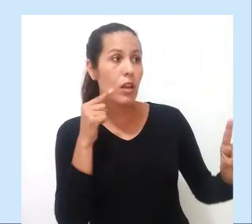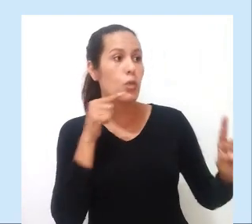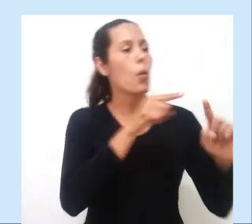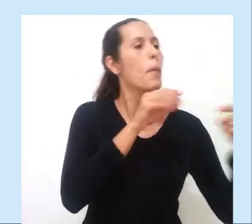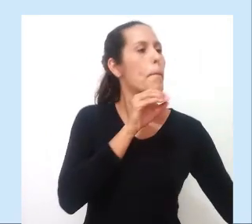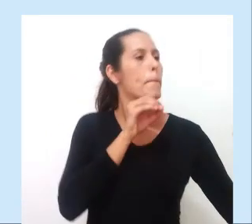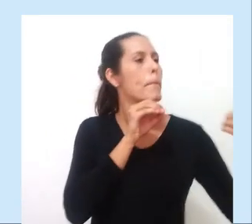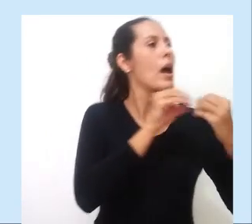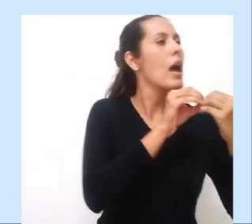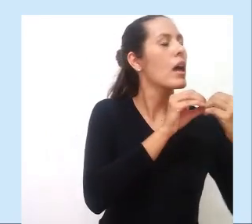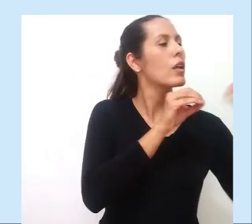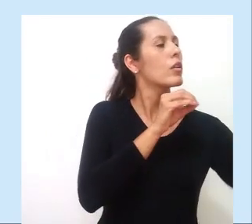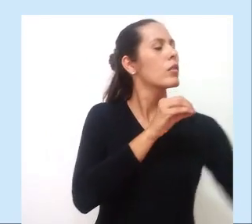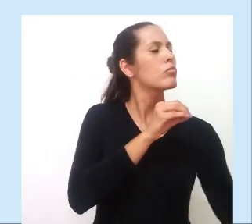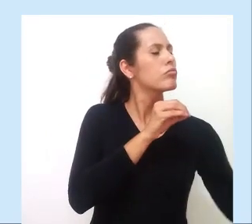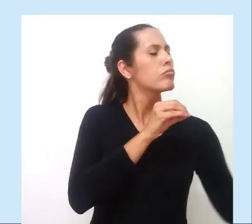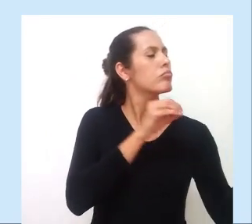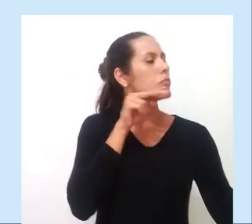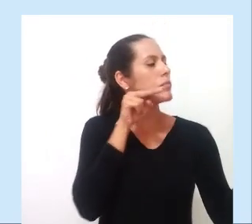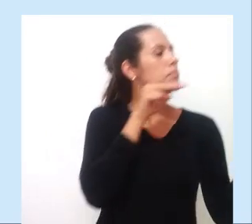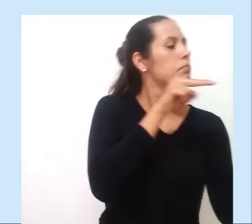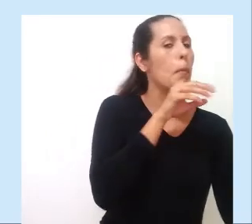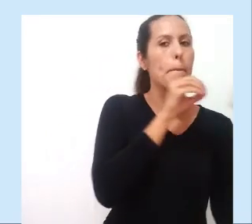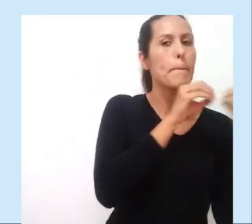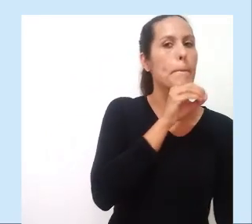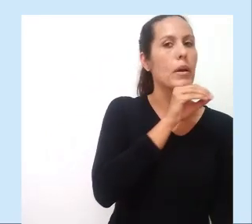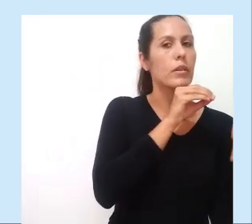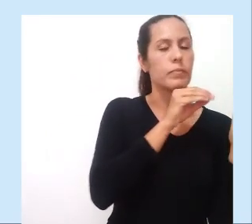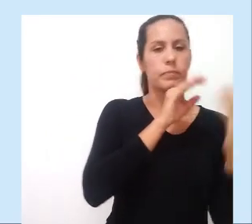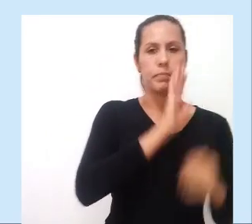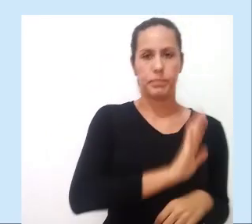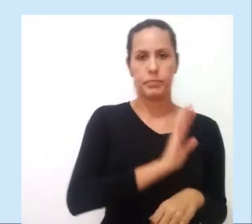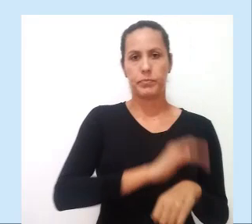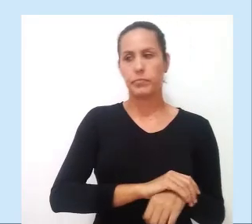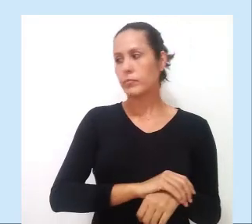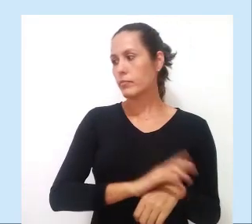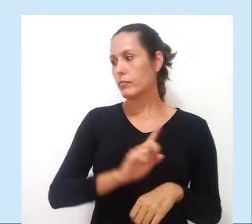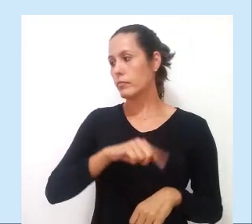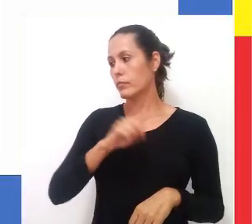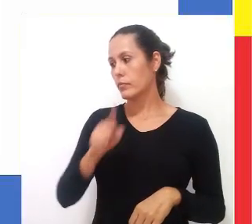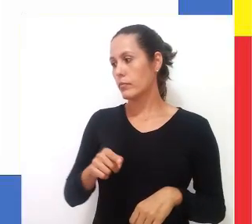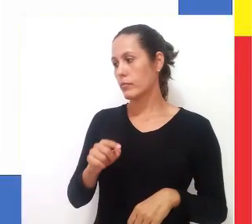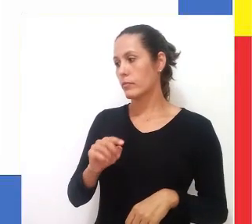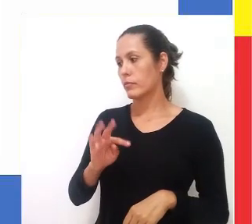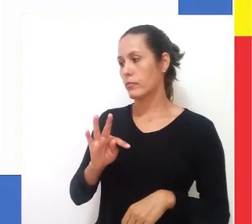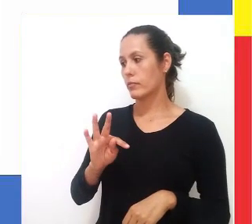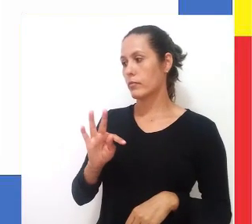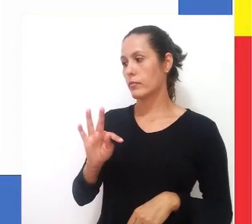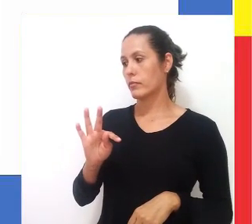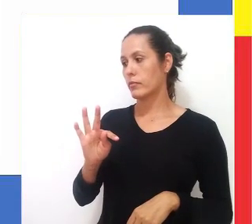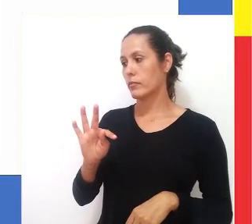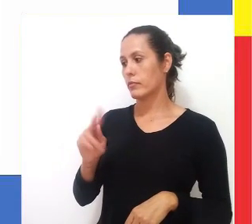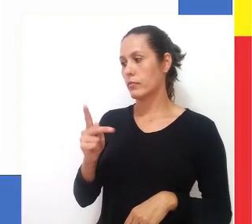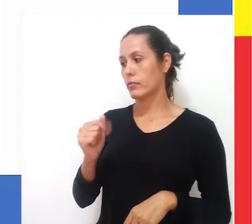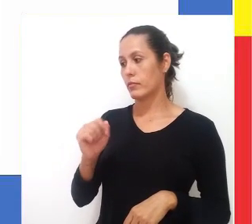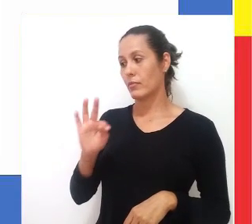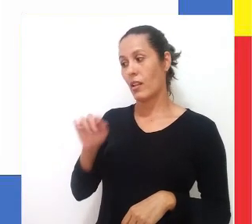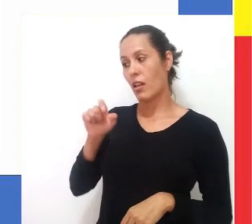estou near, eu estou próximo, eu estou perto àquela imagem. Já o that é usado quando